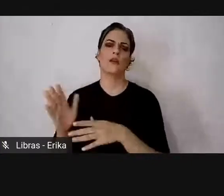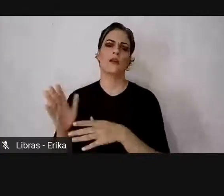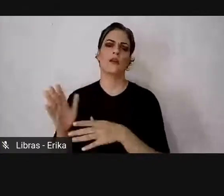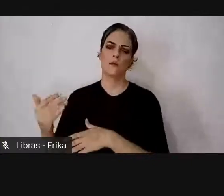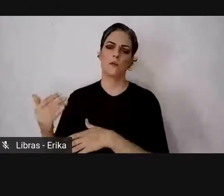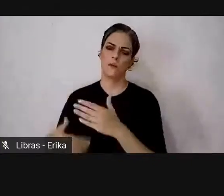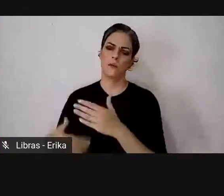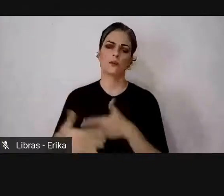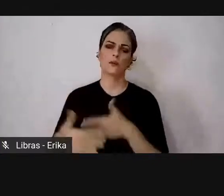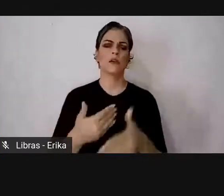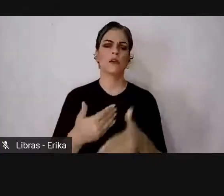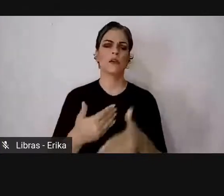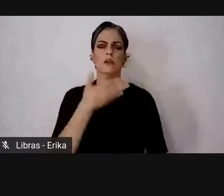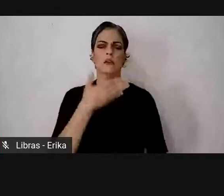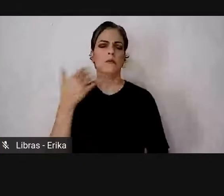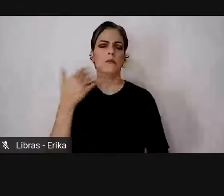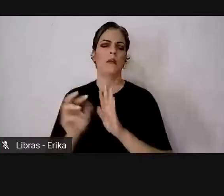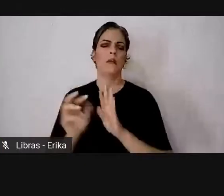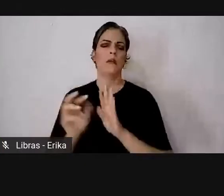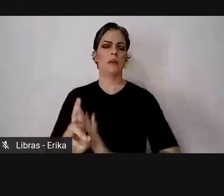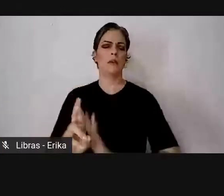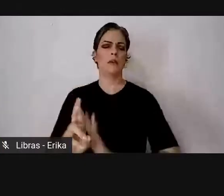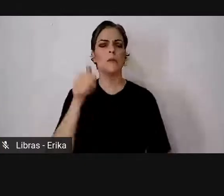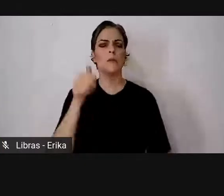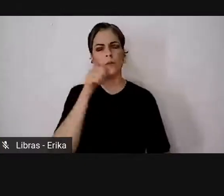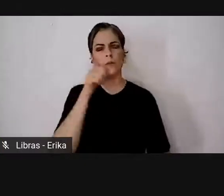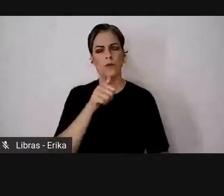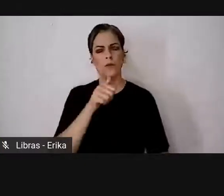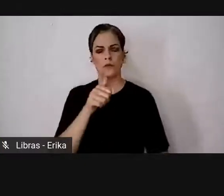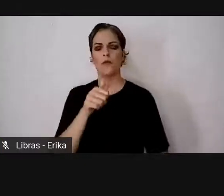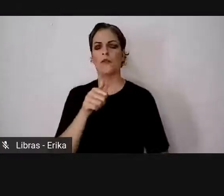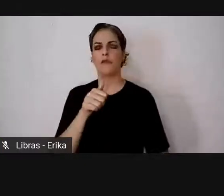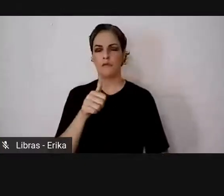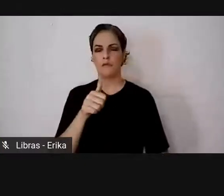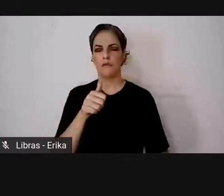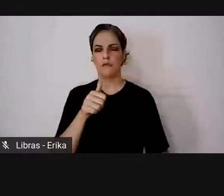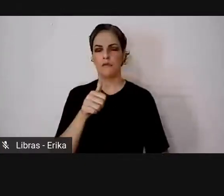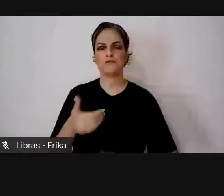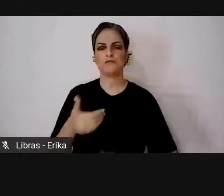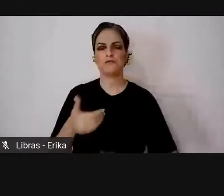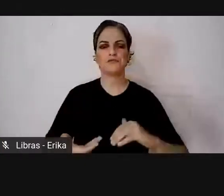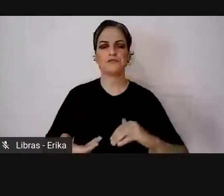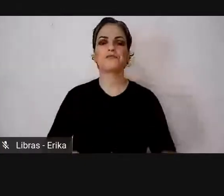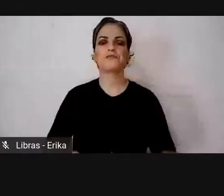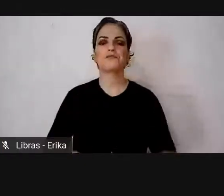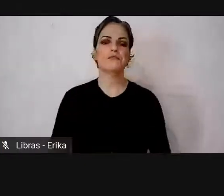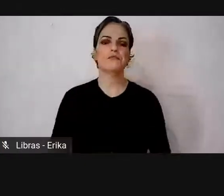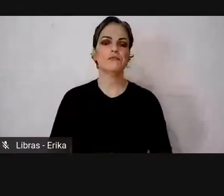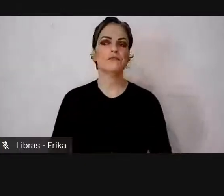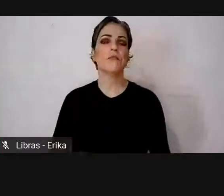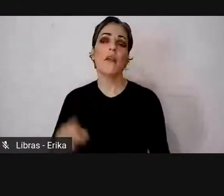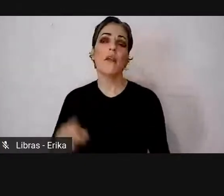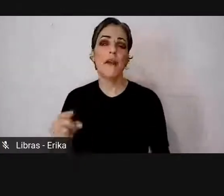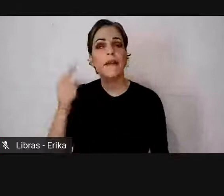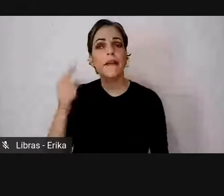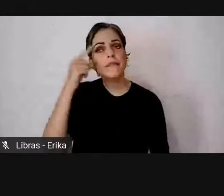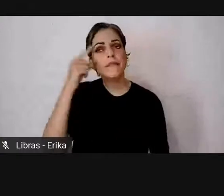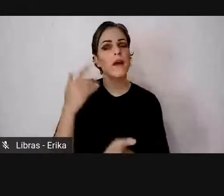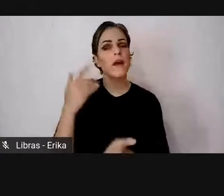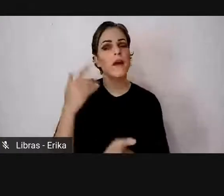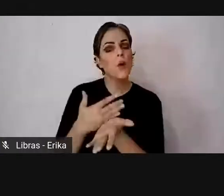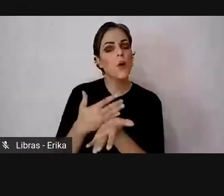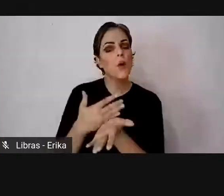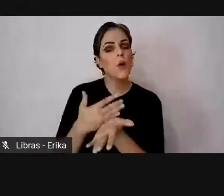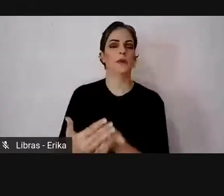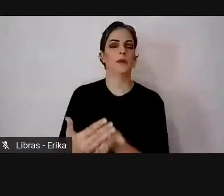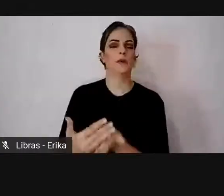das mulheres no parlamento brasileiro. Então, essa foi a ideia inicial da criação desse órgão. Mas, na verdade,